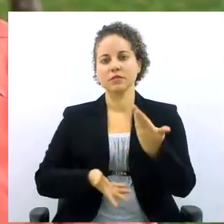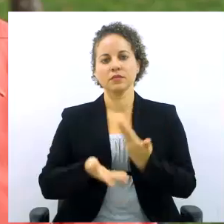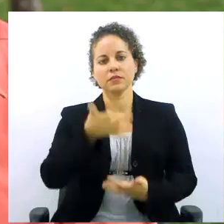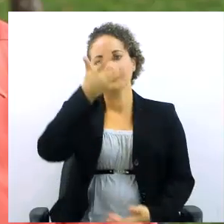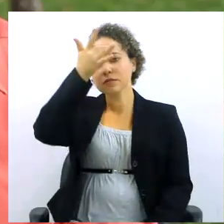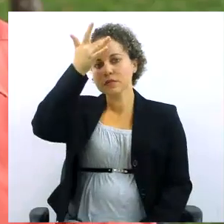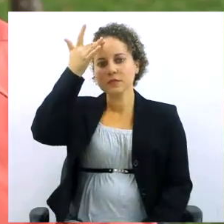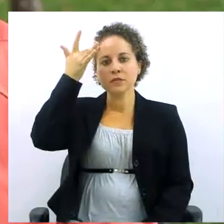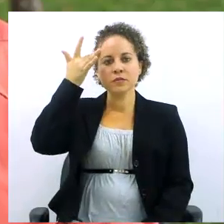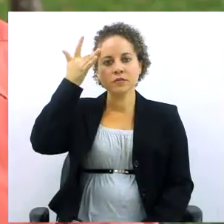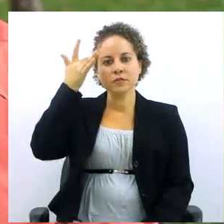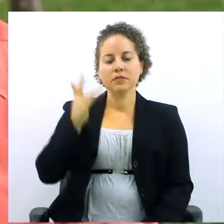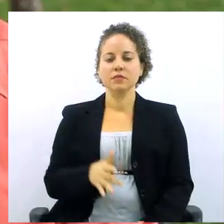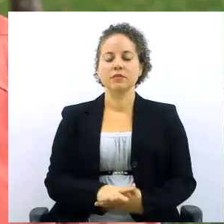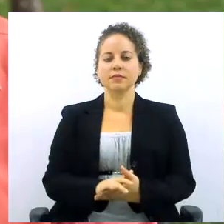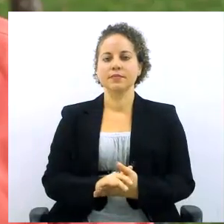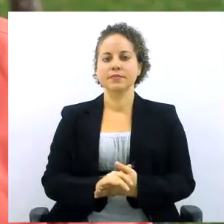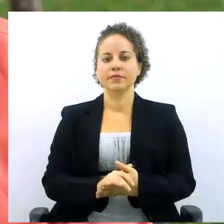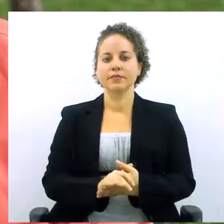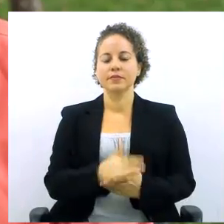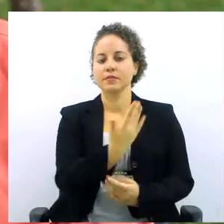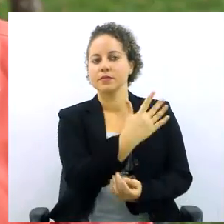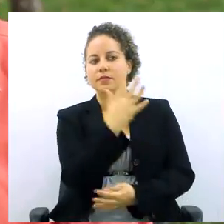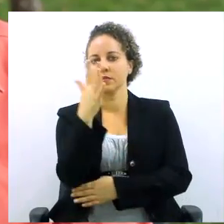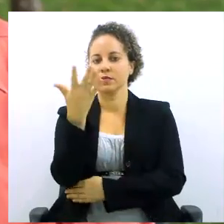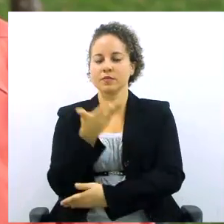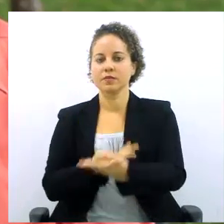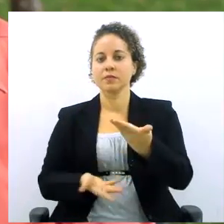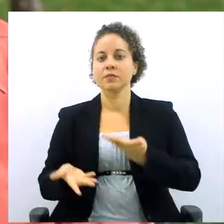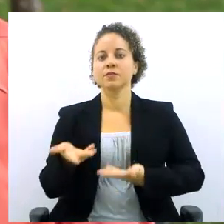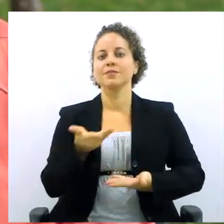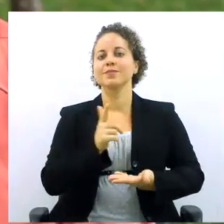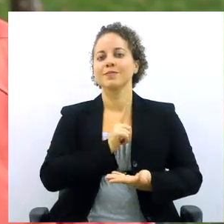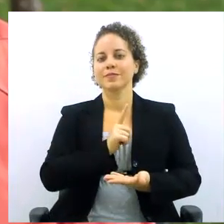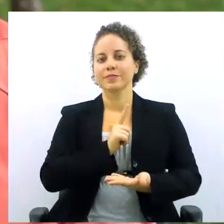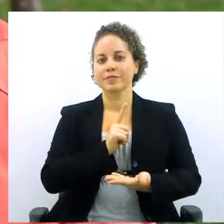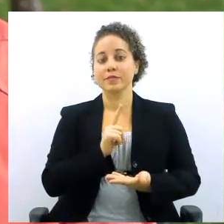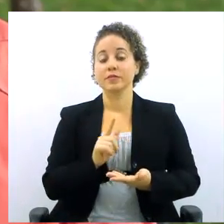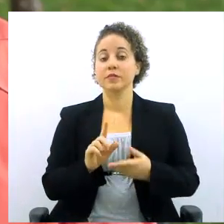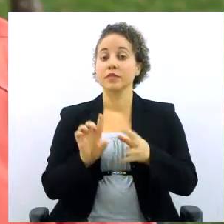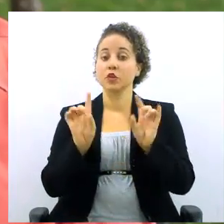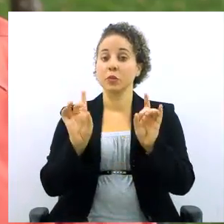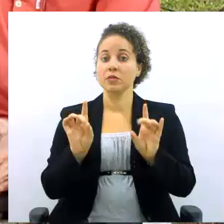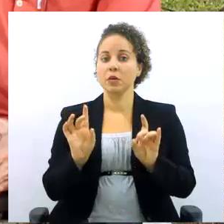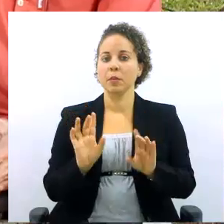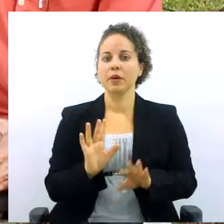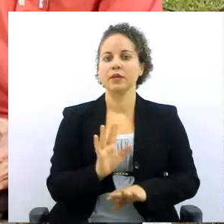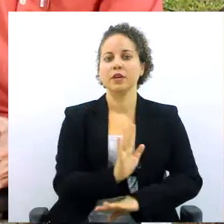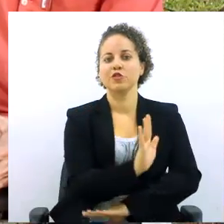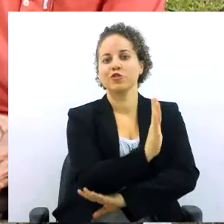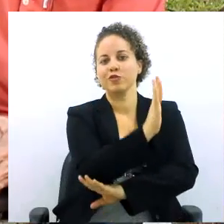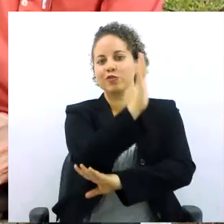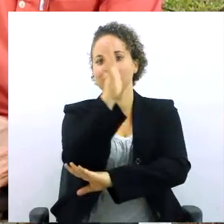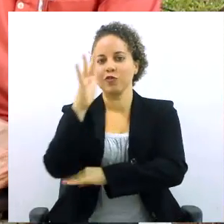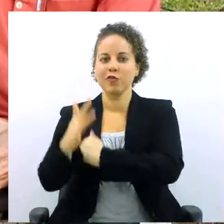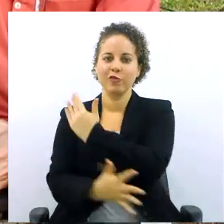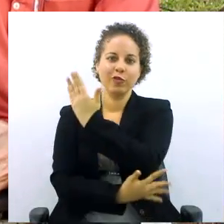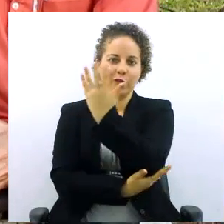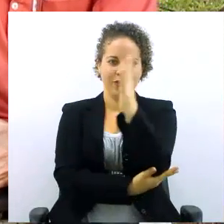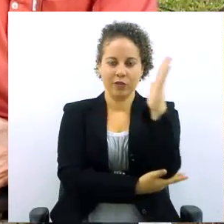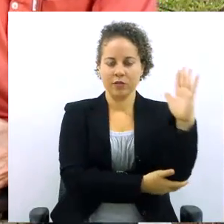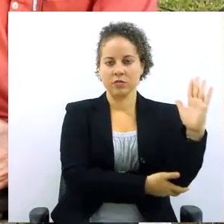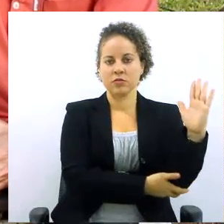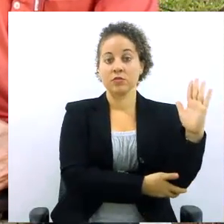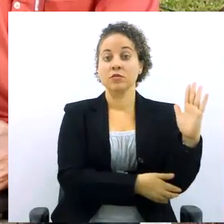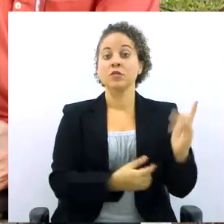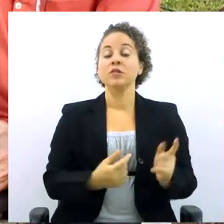homem com os recursos naturais e principalmente as florestas, né? Então, a importância